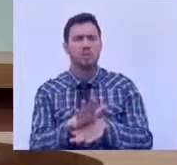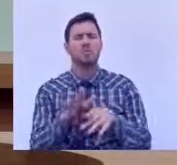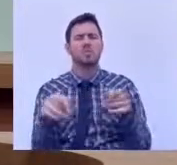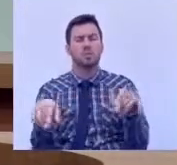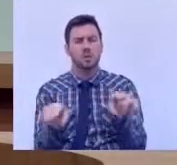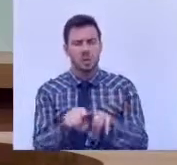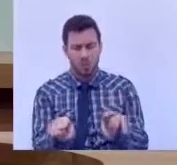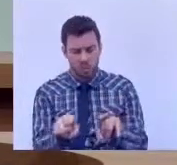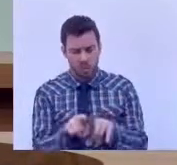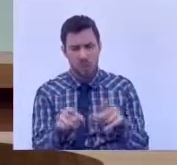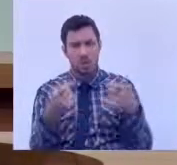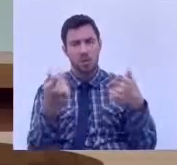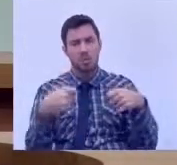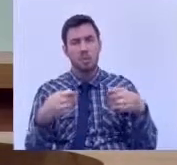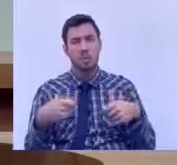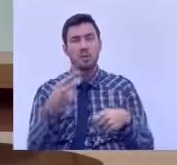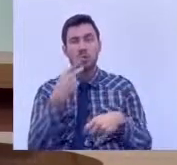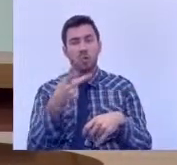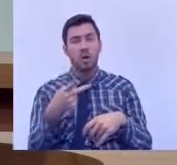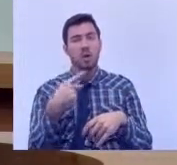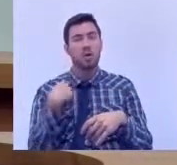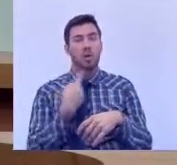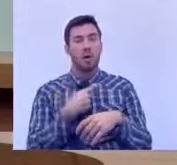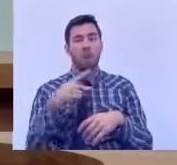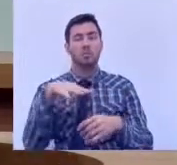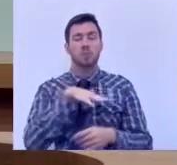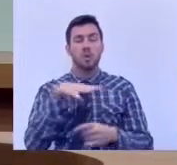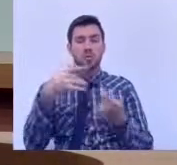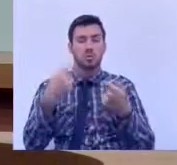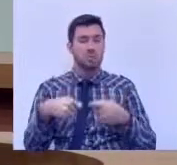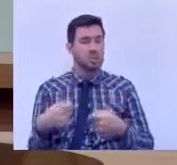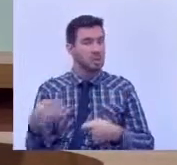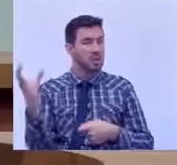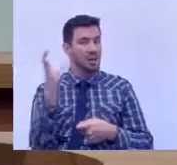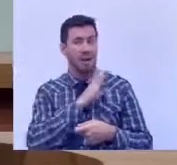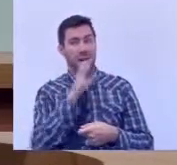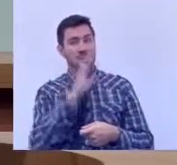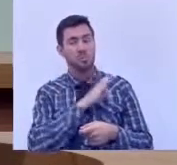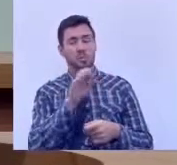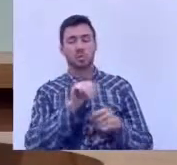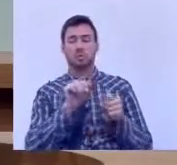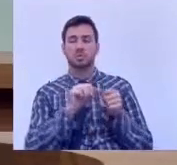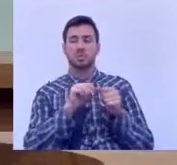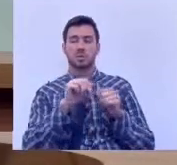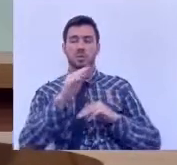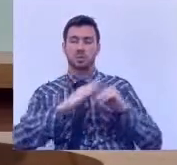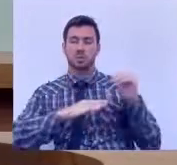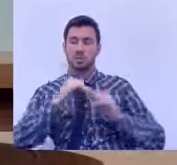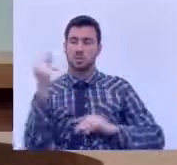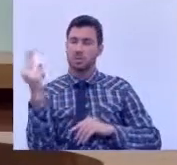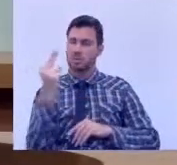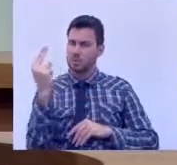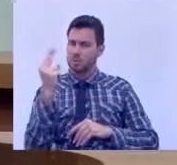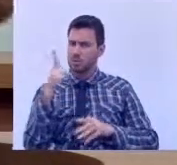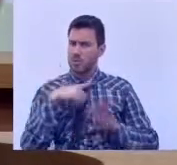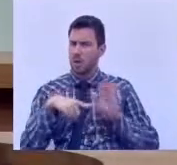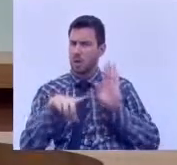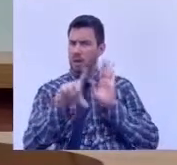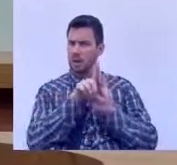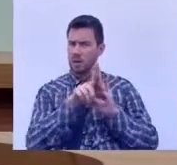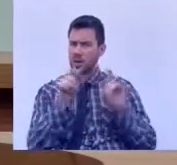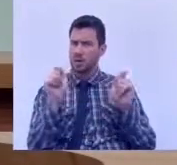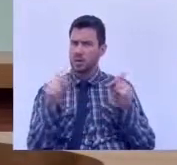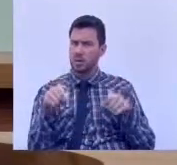defendo que a cidade, mais que urgente, tem que colocar em prática a lei que